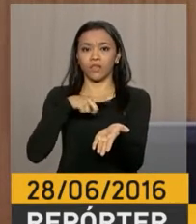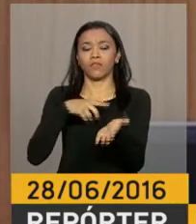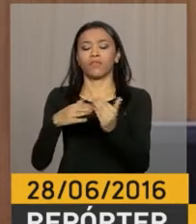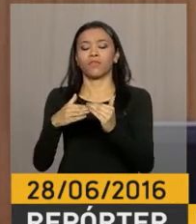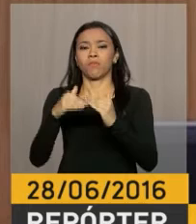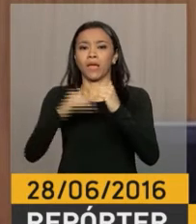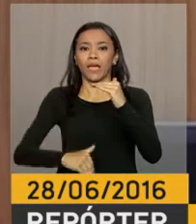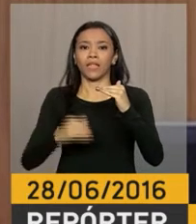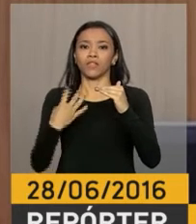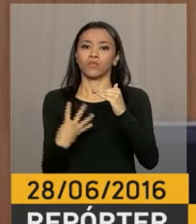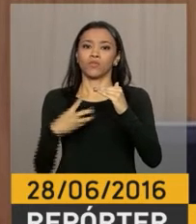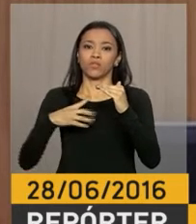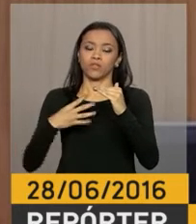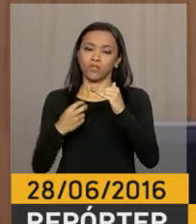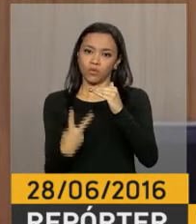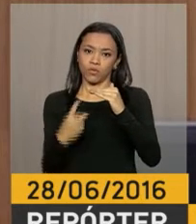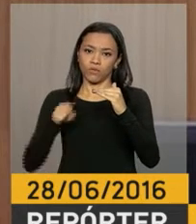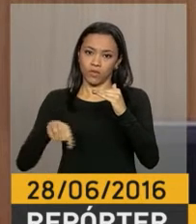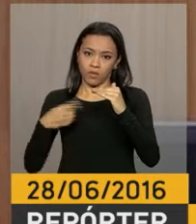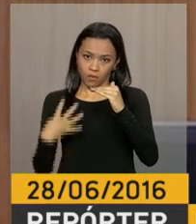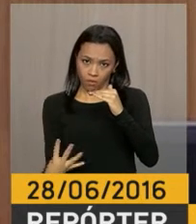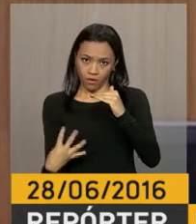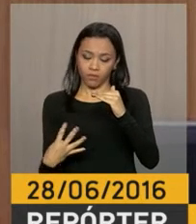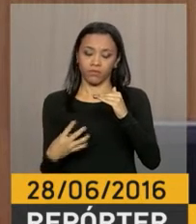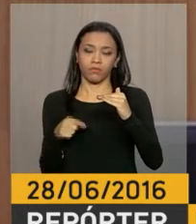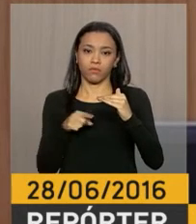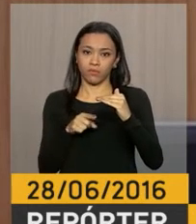de 2,4, que, por sinal,